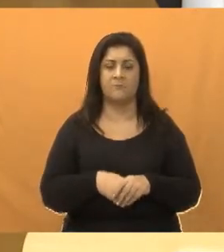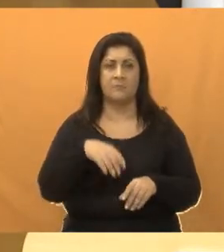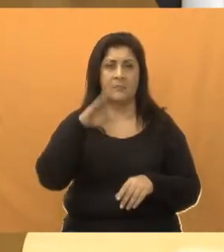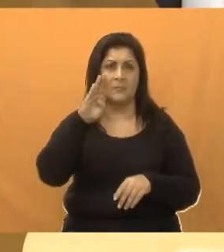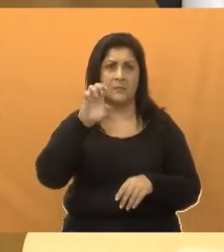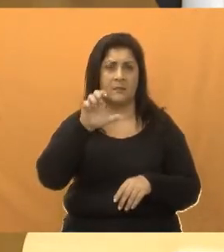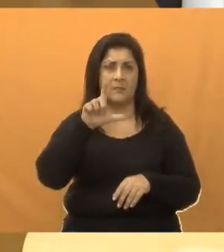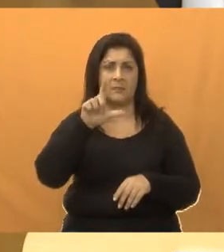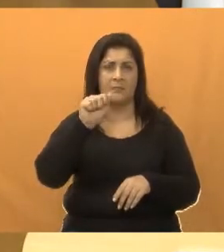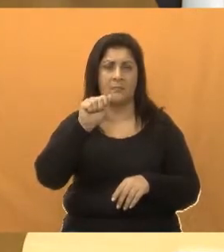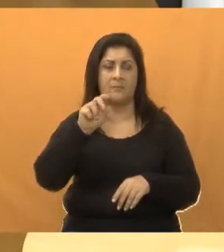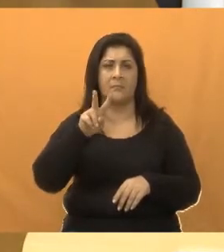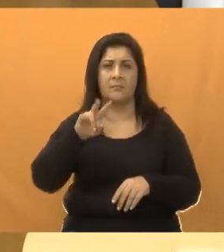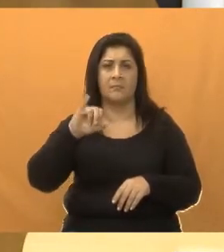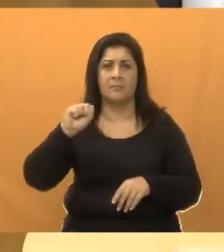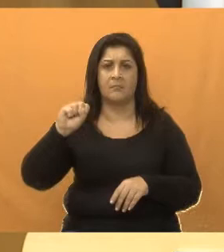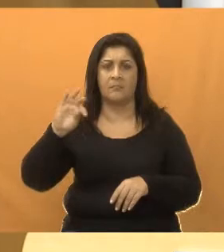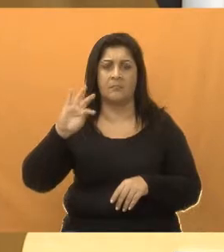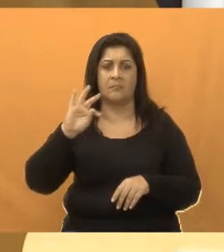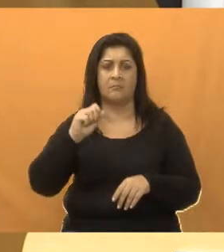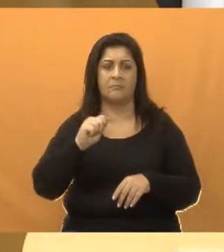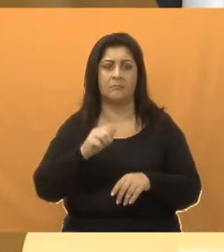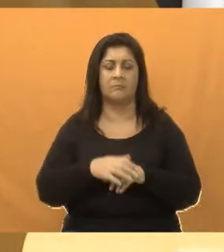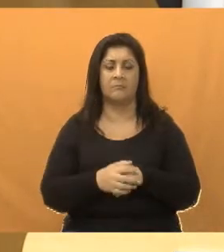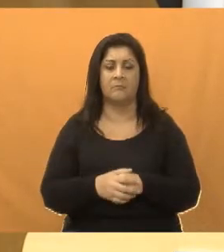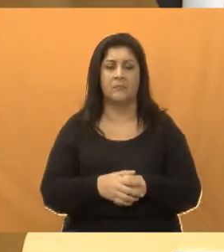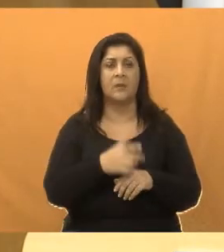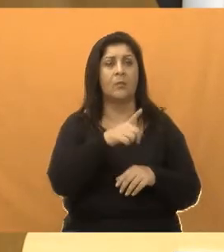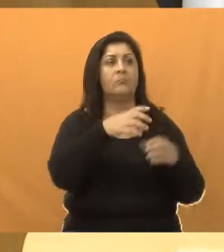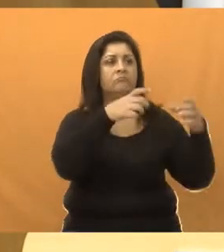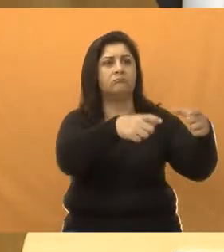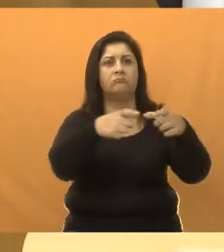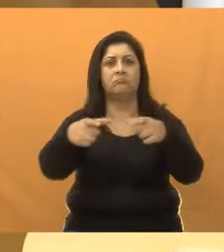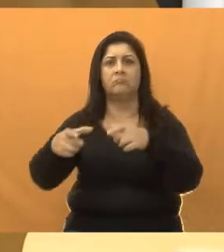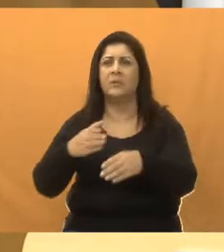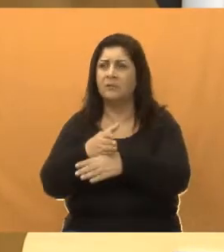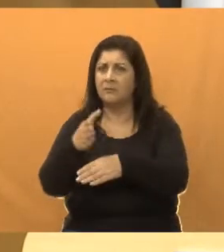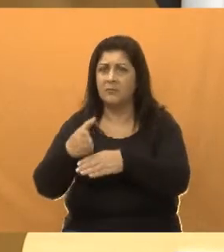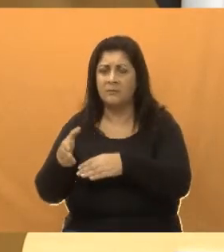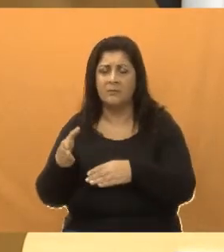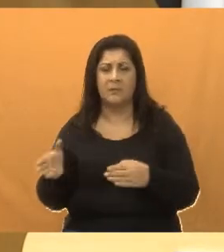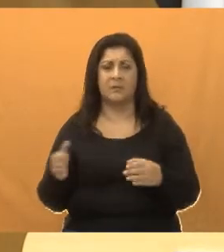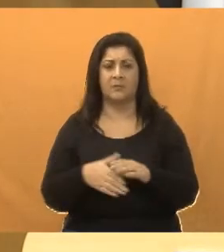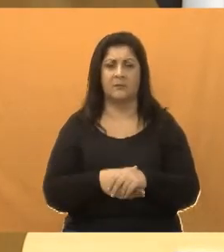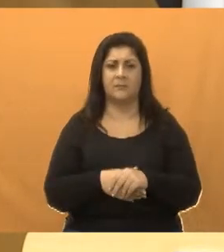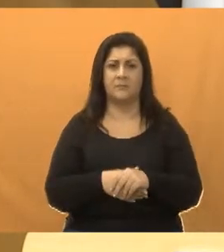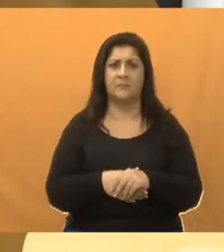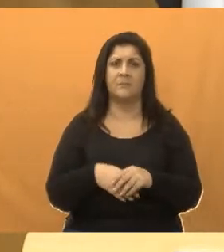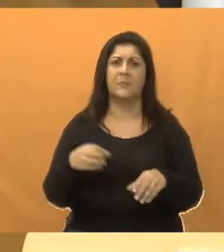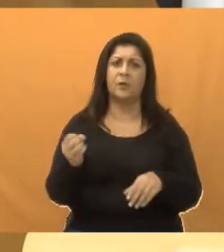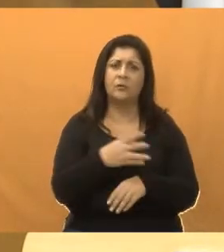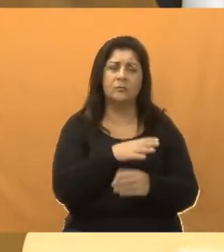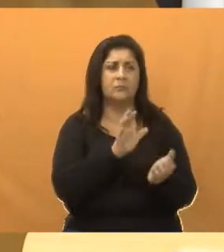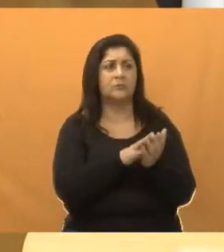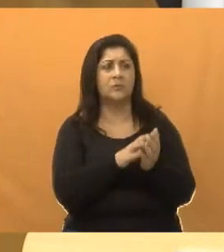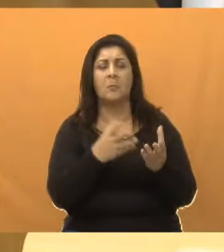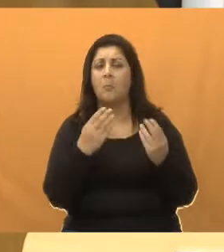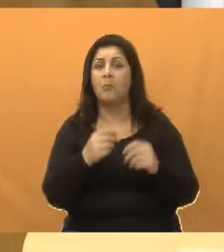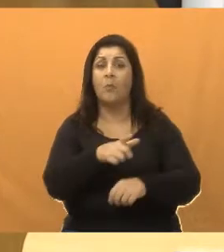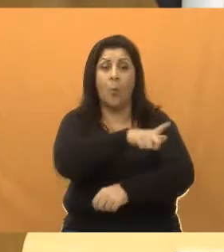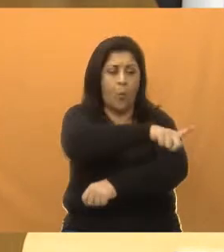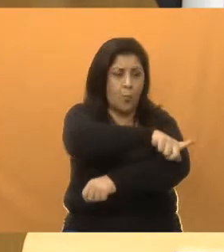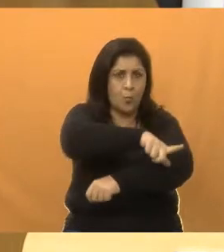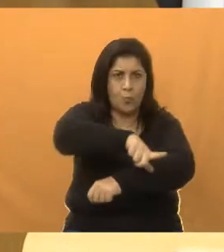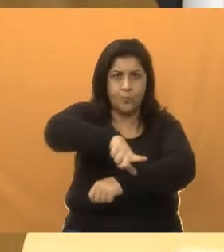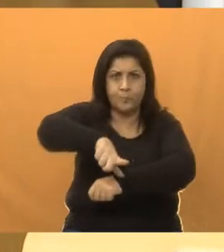Vista 1 ou 2, não sei, do Igarapés, que nem me lembro agora, e em outros bairros também, Panorama passou por lá, Nova Jacaraí. Quantos asfaltos foram